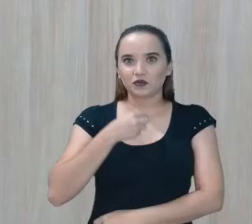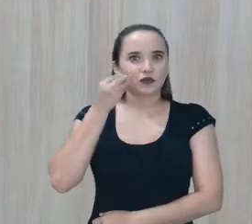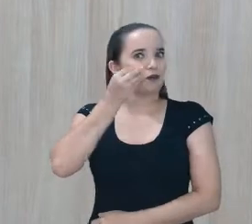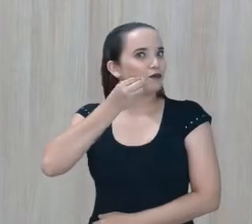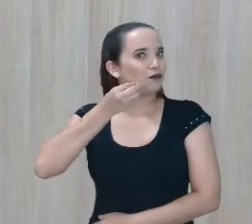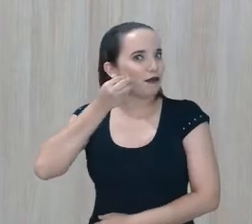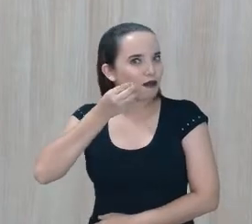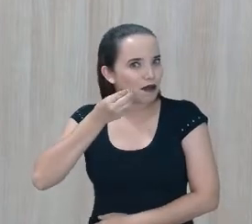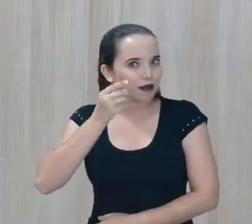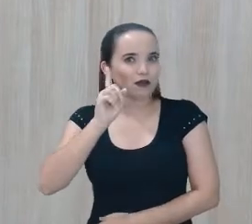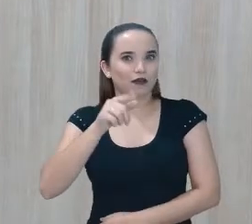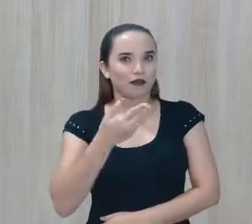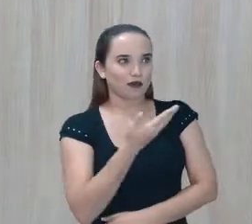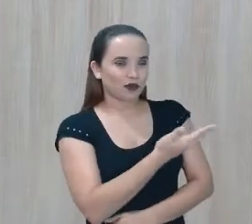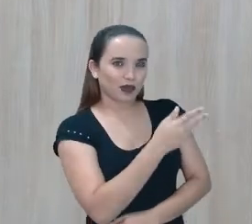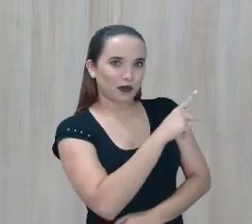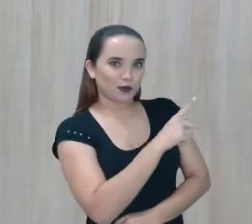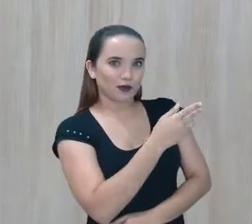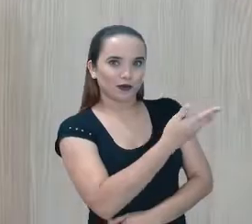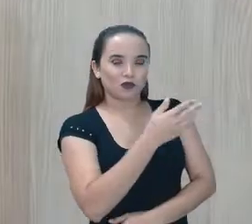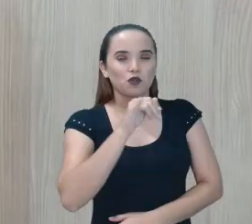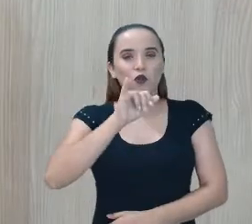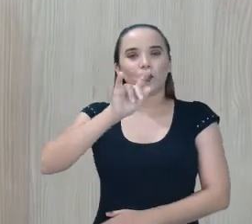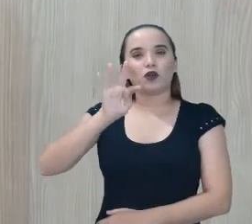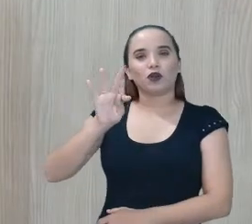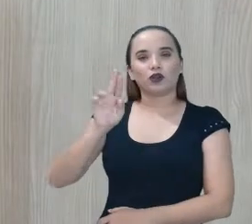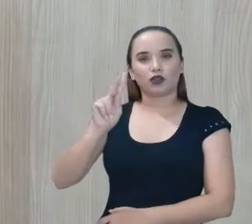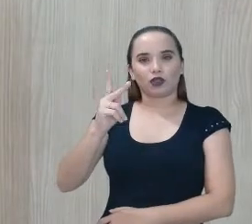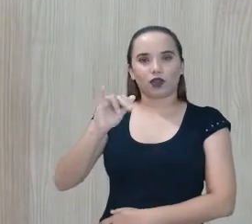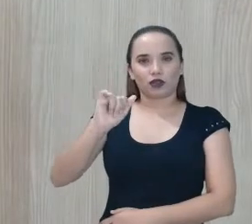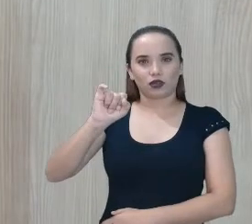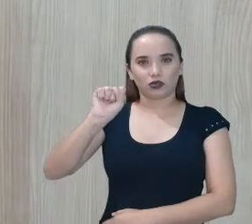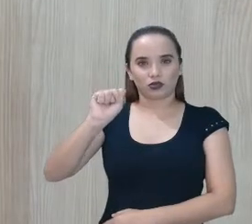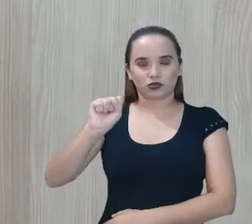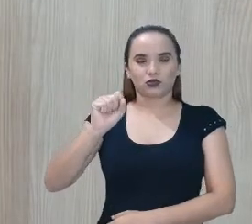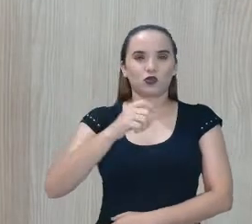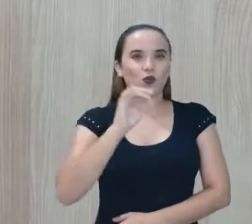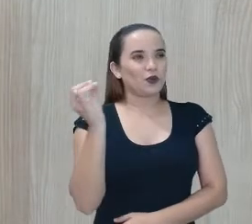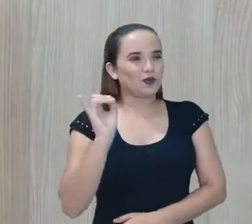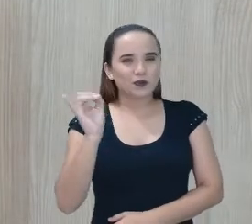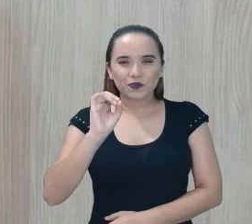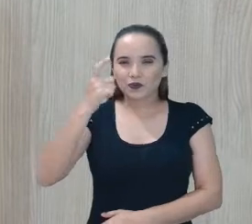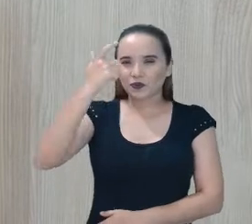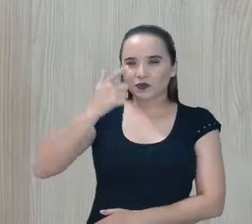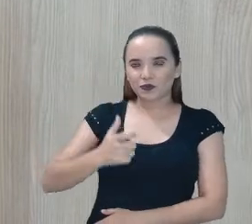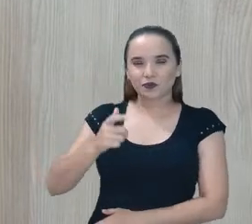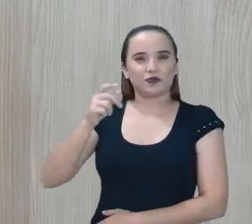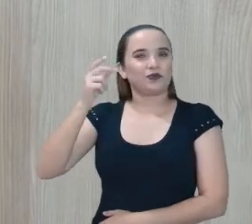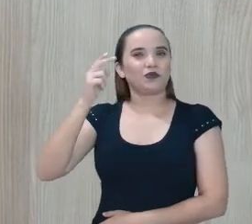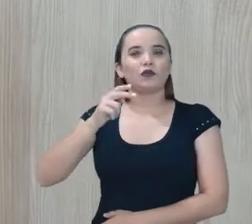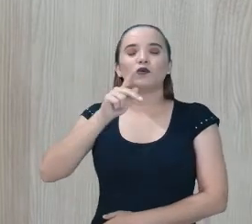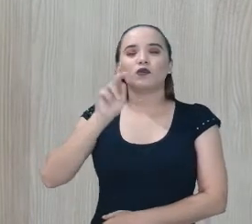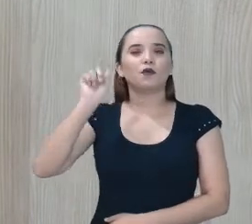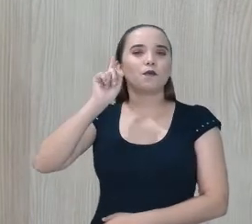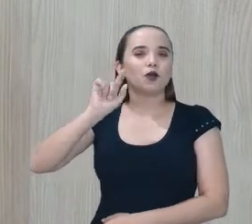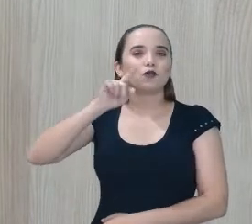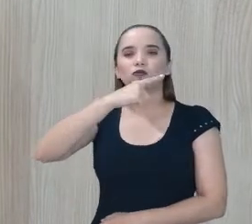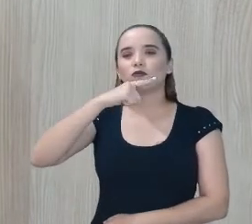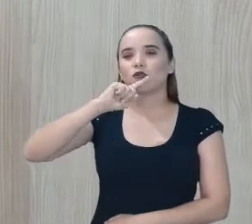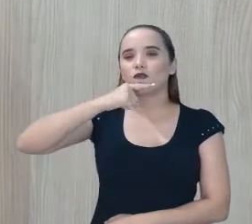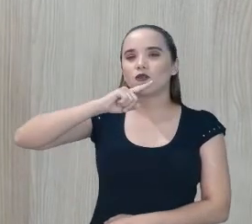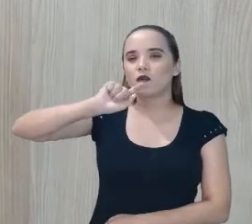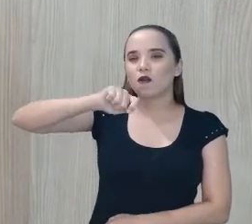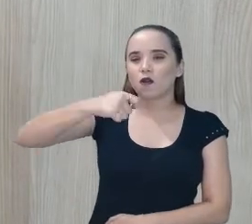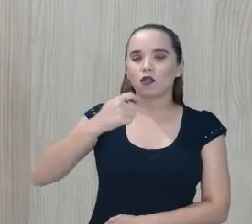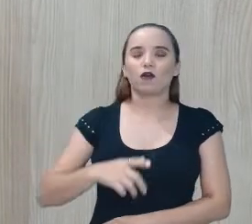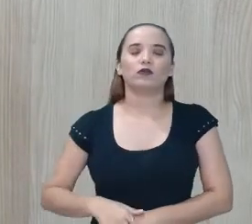experiência, que é Thaís. Tudo bem, Thaís? Olá, Ivânia, tudo bem? Olá, meu nome é Thaís Luz, esse é o meu sinal. Hoje aqui dando